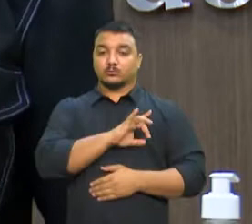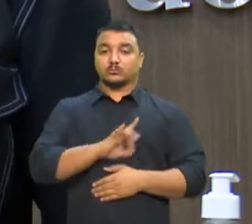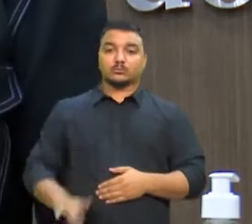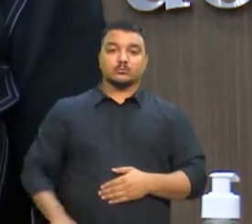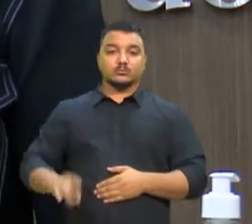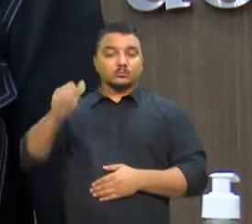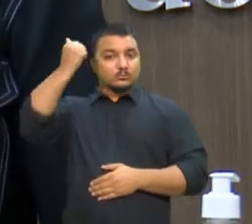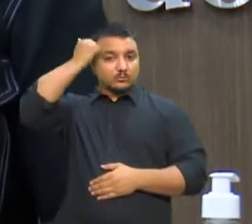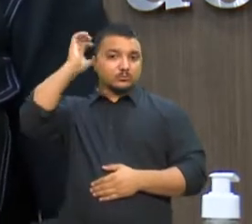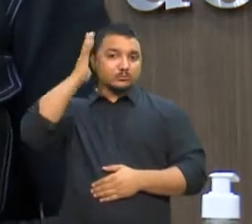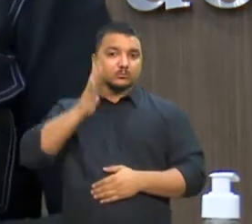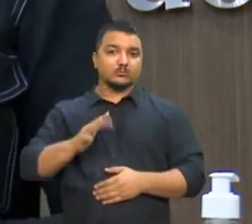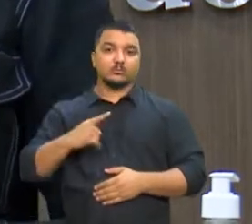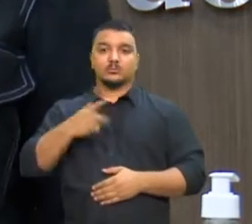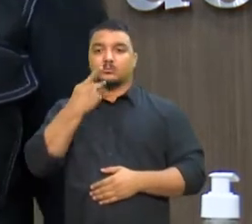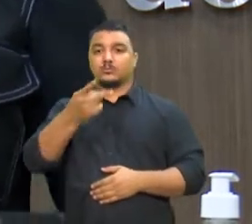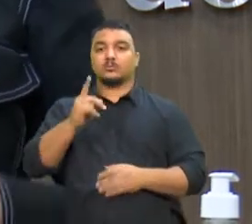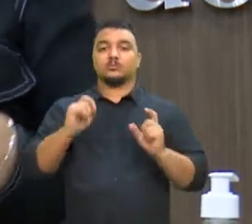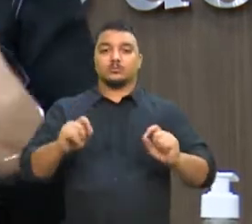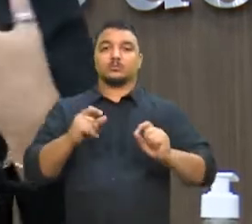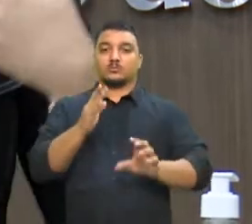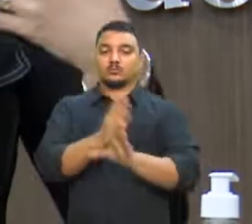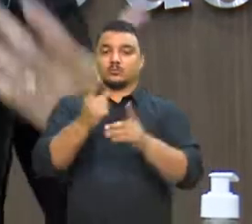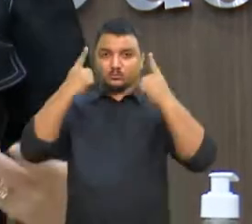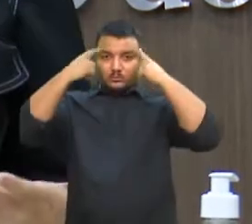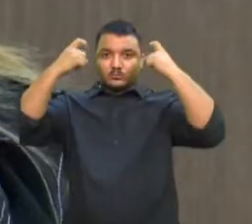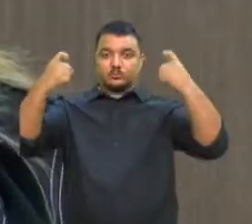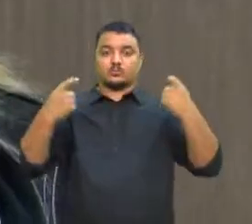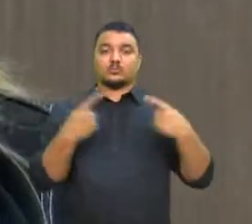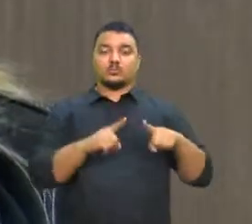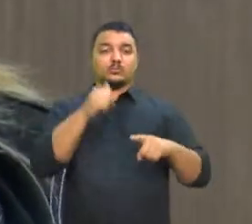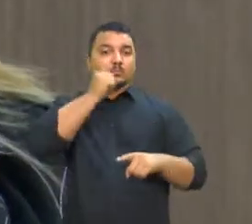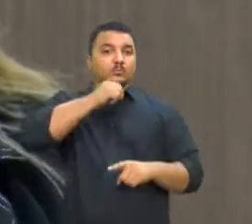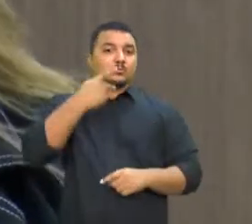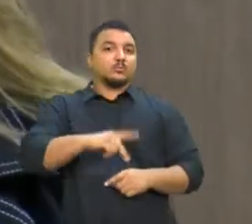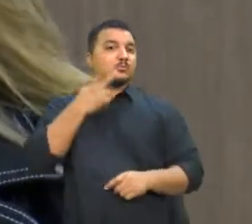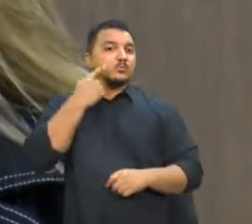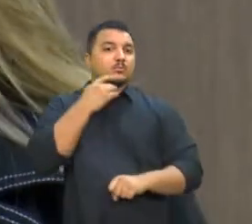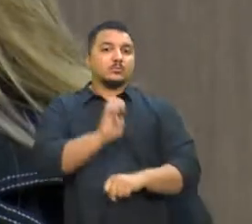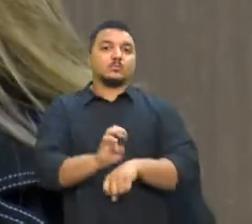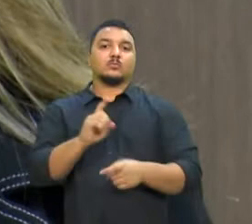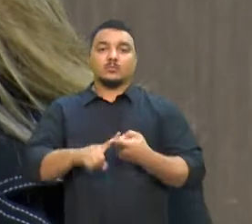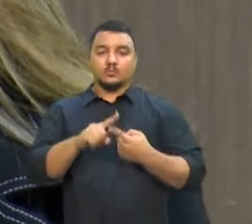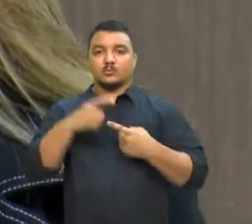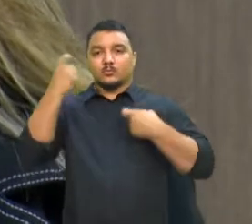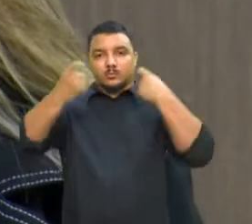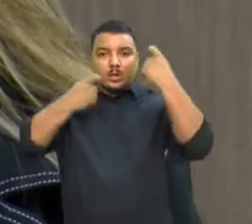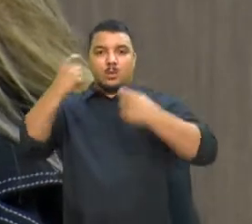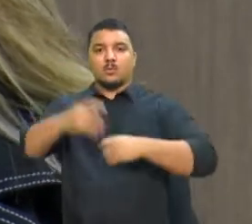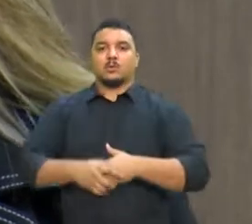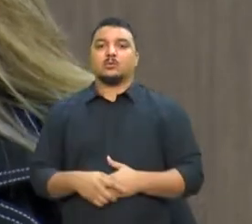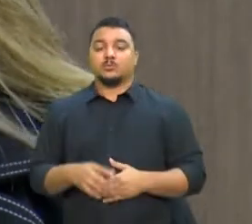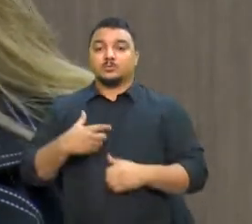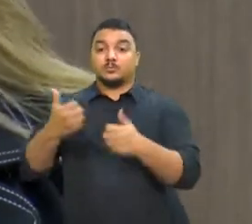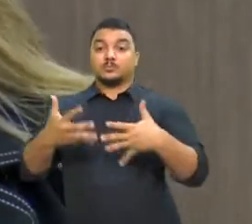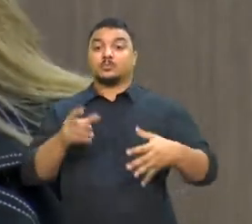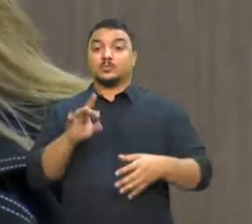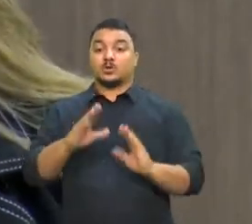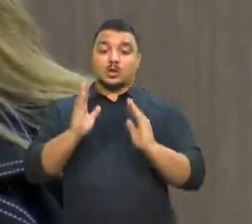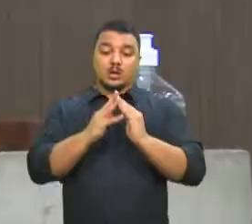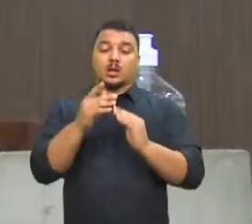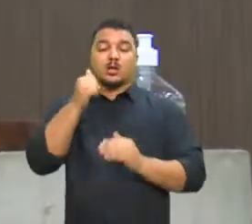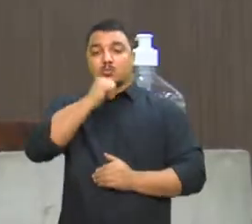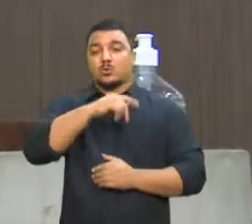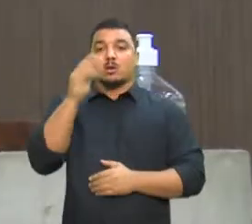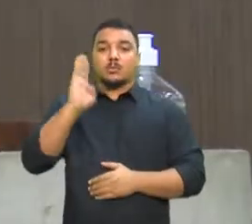Brito ressaltou que a situação de violência contra a mulher no Ceará também é preocupante. Segundo ela, somente a Casa da Mulher Brasileira,